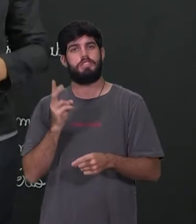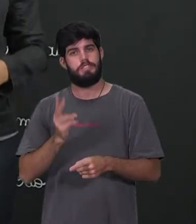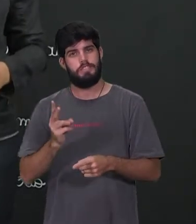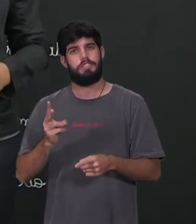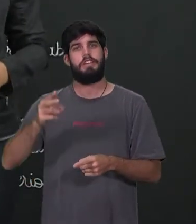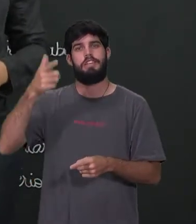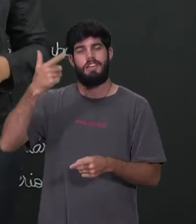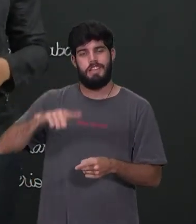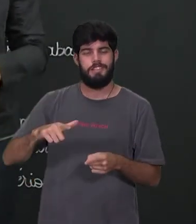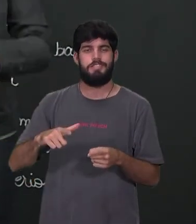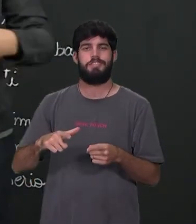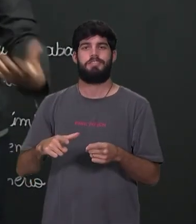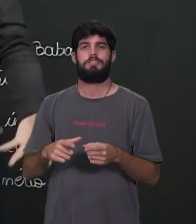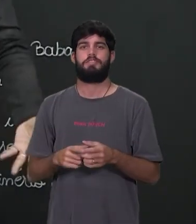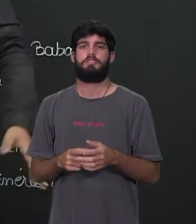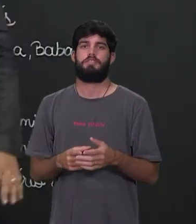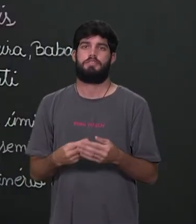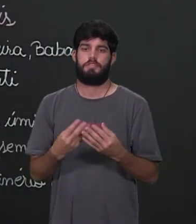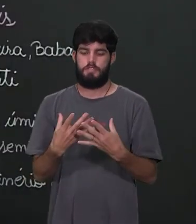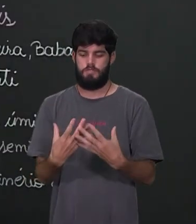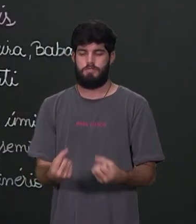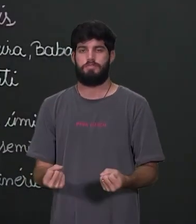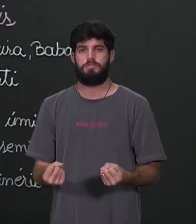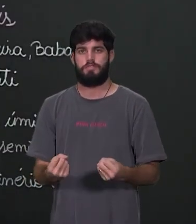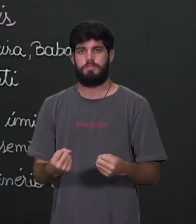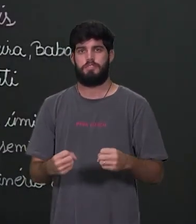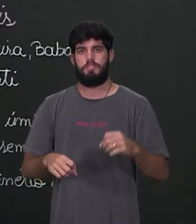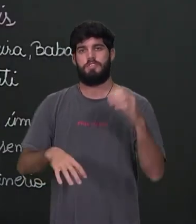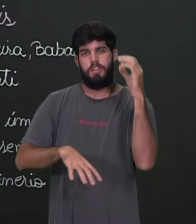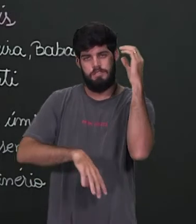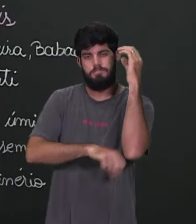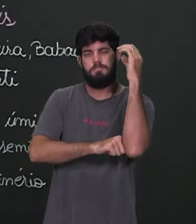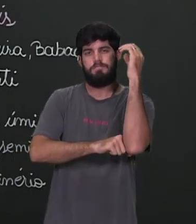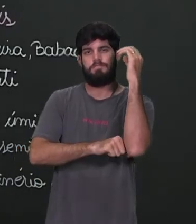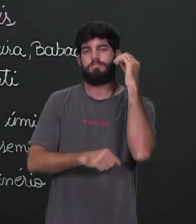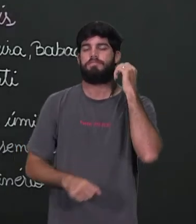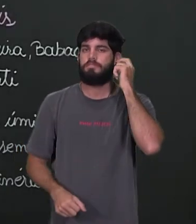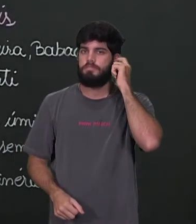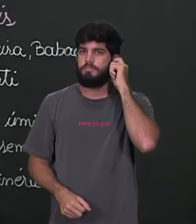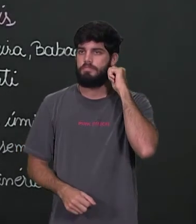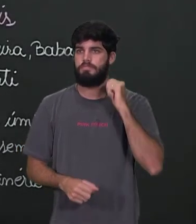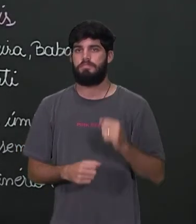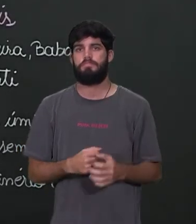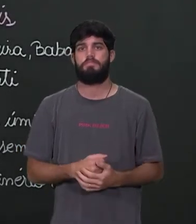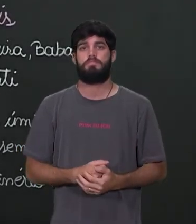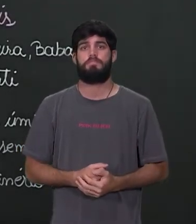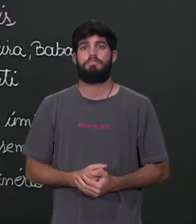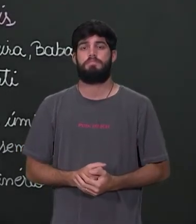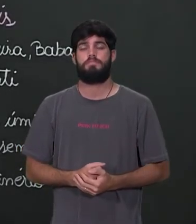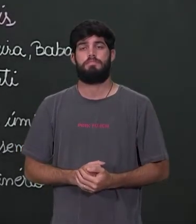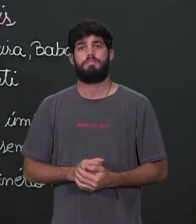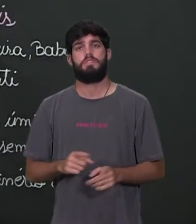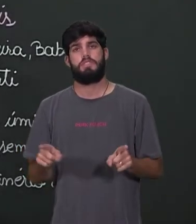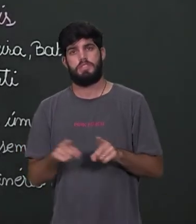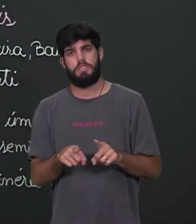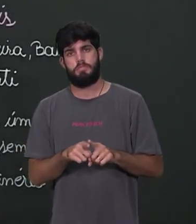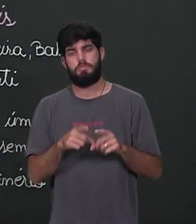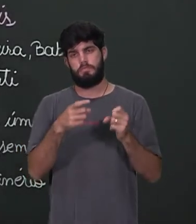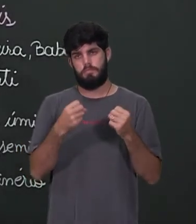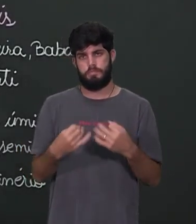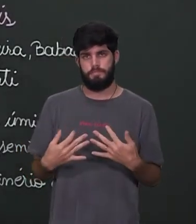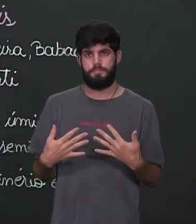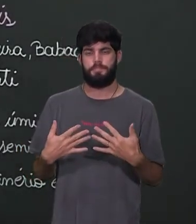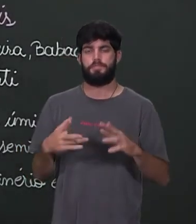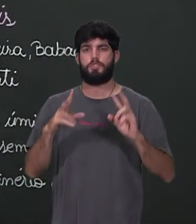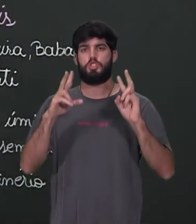ali, decomposição de matéria orgânica que vai estar adubando esse solo. Vamos falar um pouco de espécies, de variedade de vegetação e